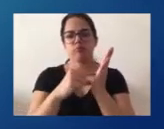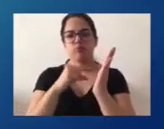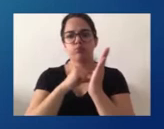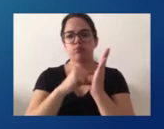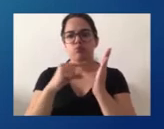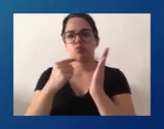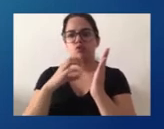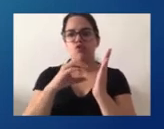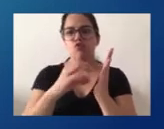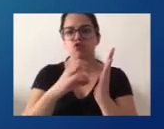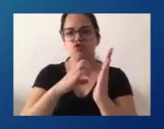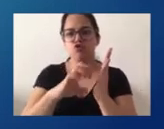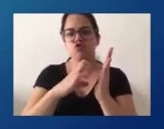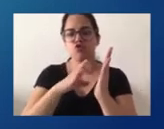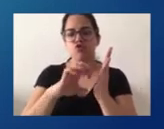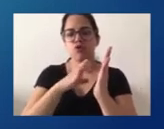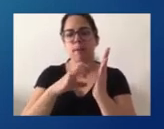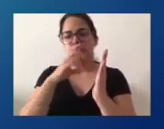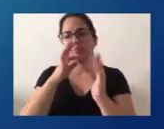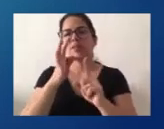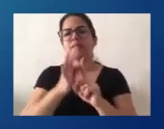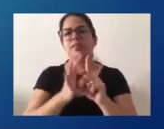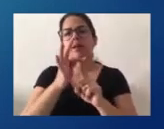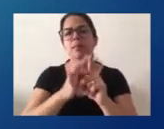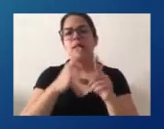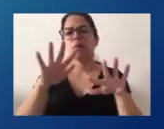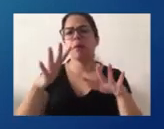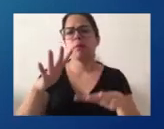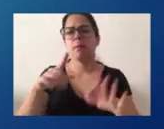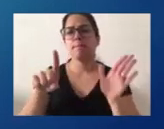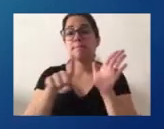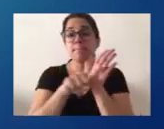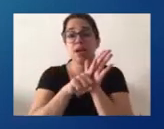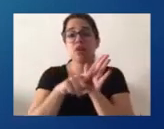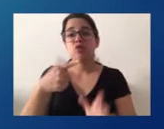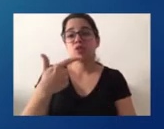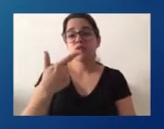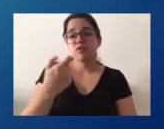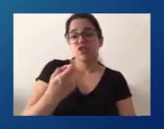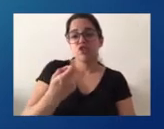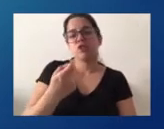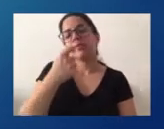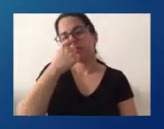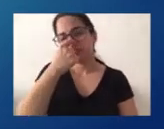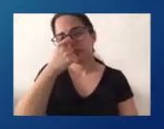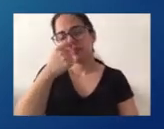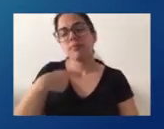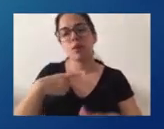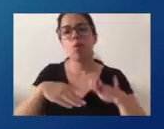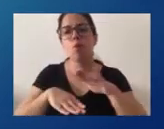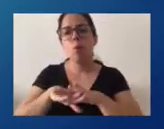e armazenados ali em câmaras frias. A temperatura normalmente dessas câmaras frias chega aí a menos de 20 graus Celsius, né? Onde são